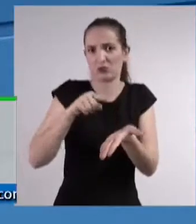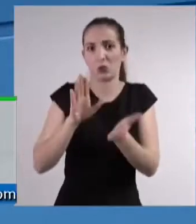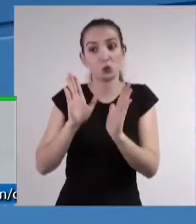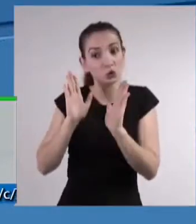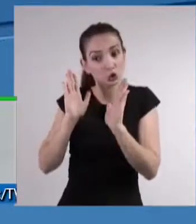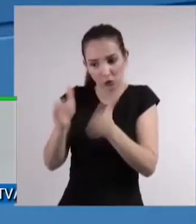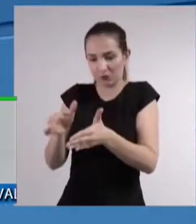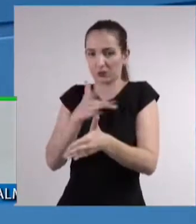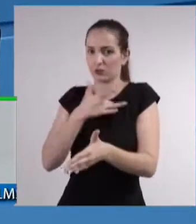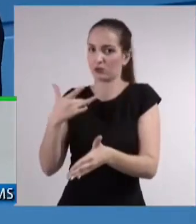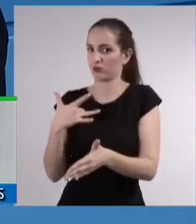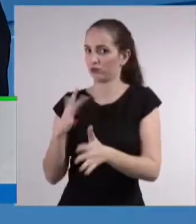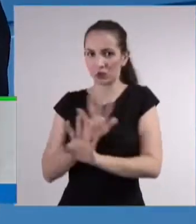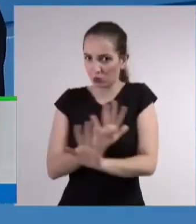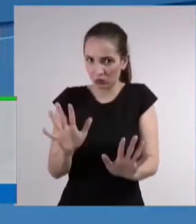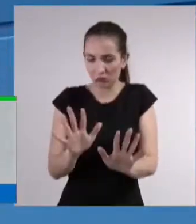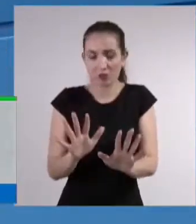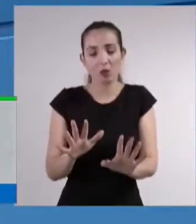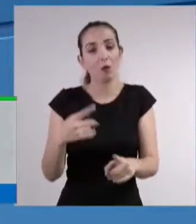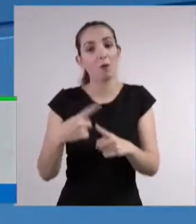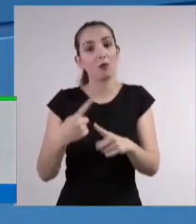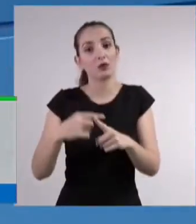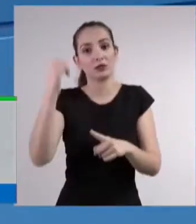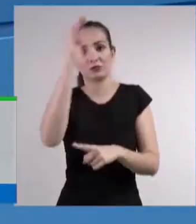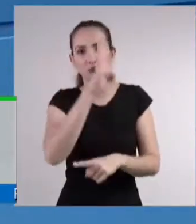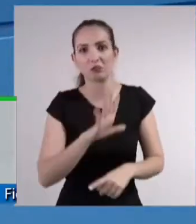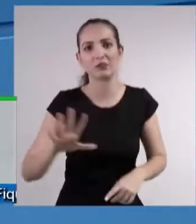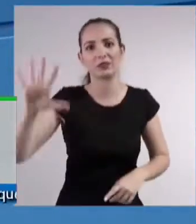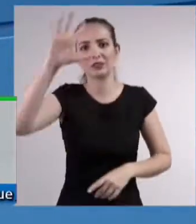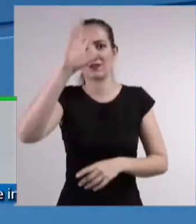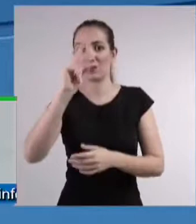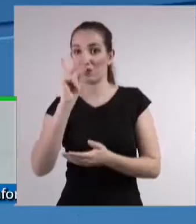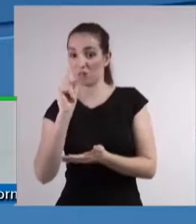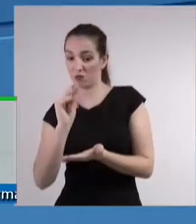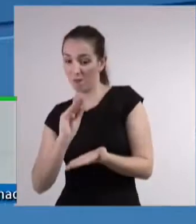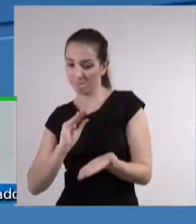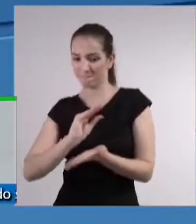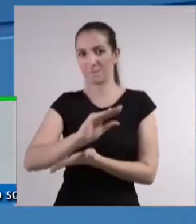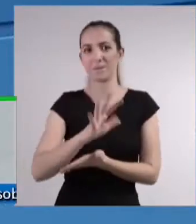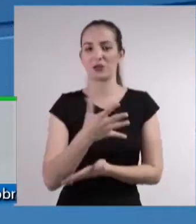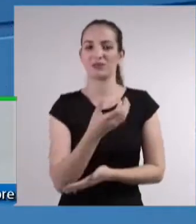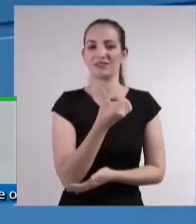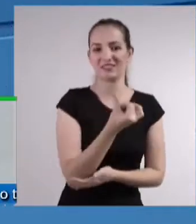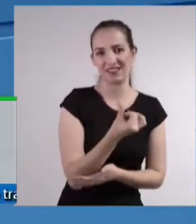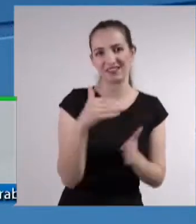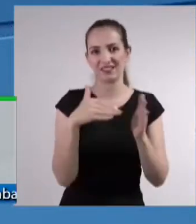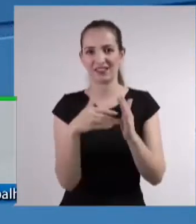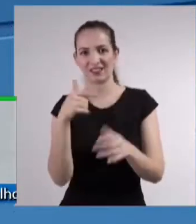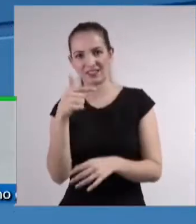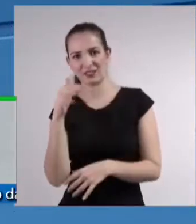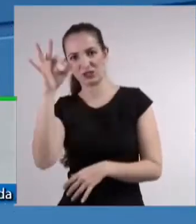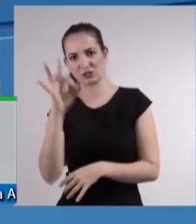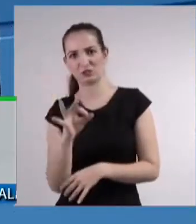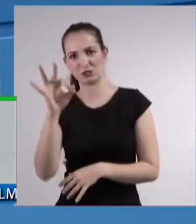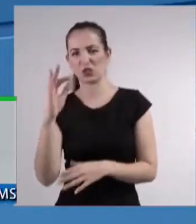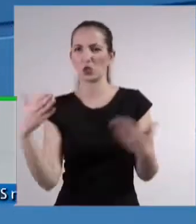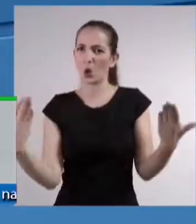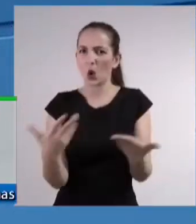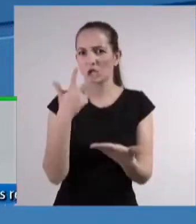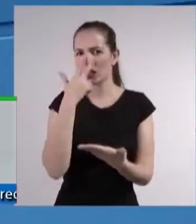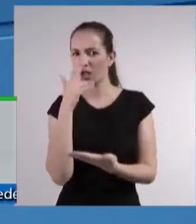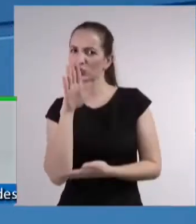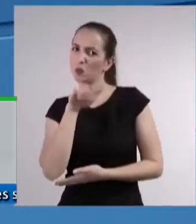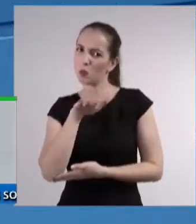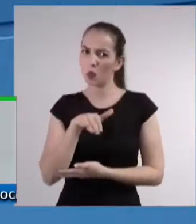saúde. E a União, ela investe em torno de 6% a 7%. Hoje acho que está um pouco menos, inclusive, porque